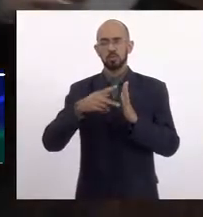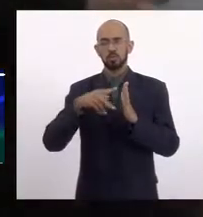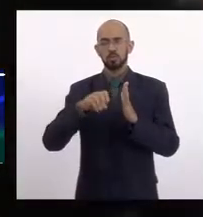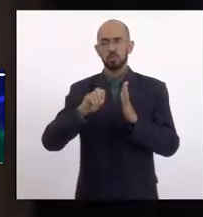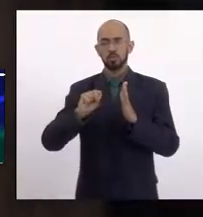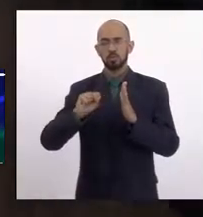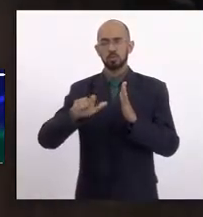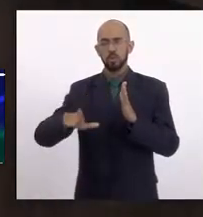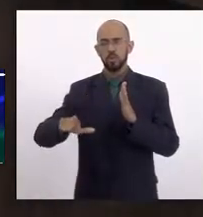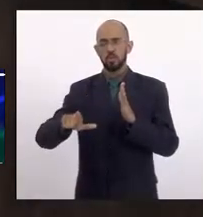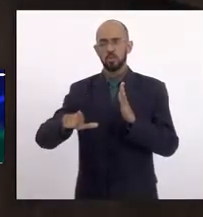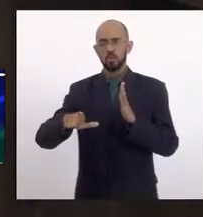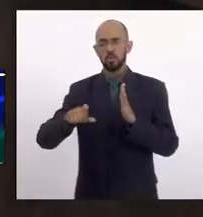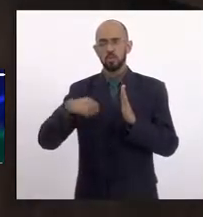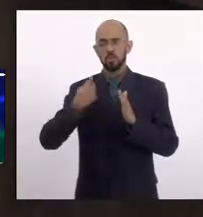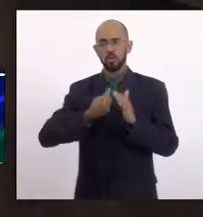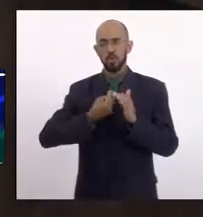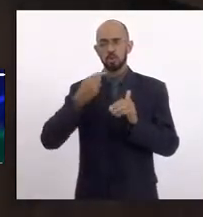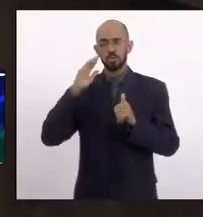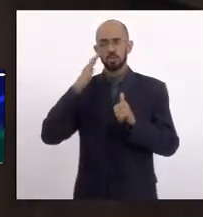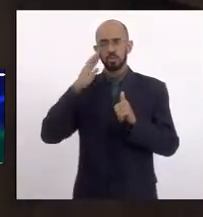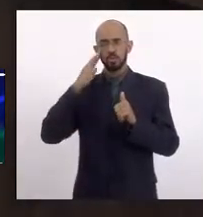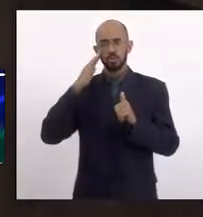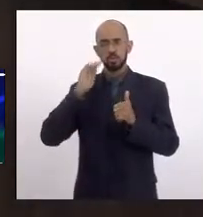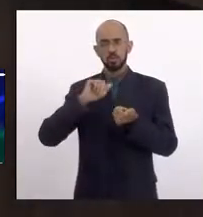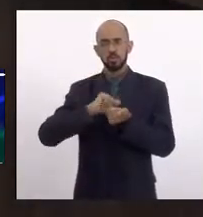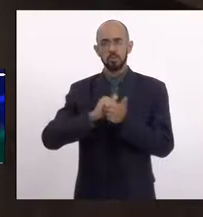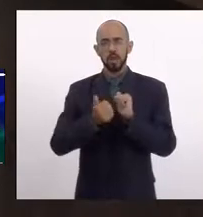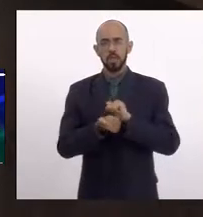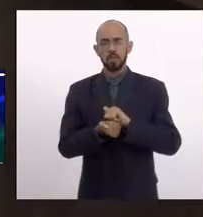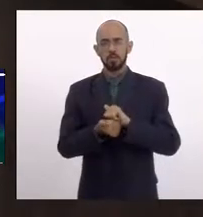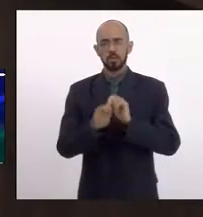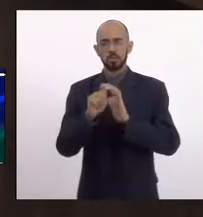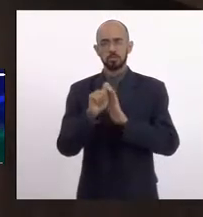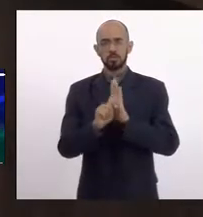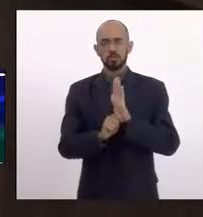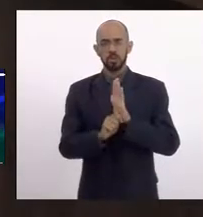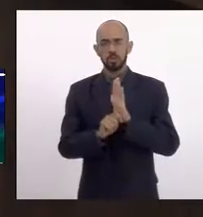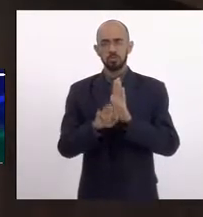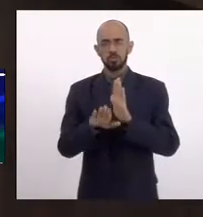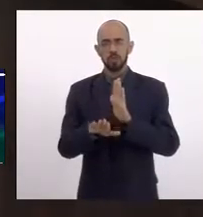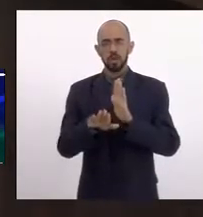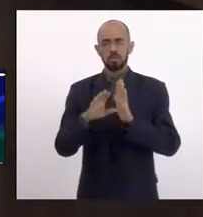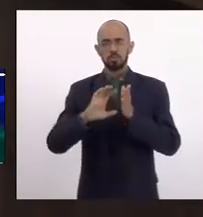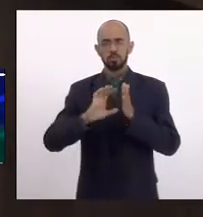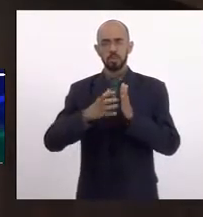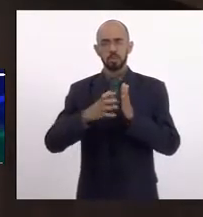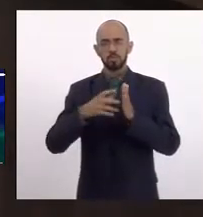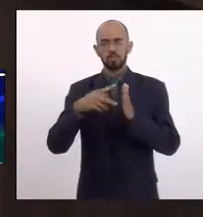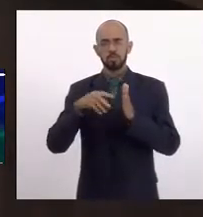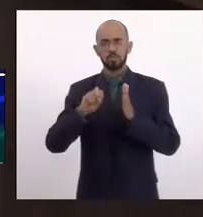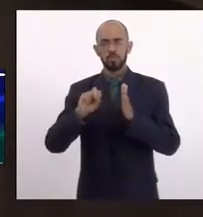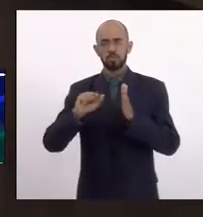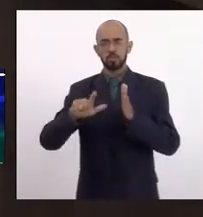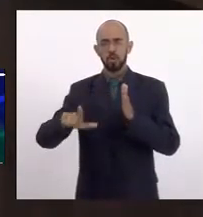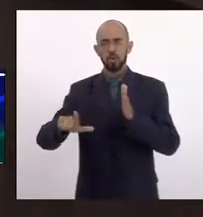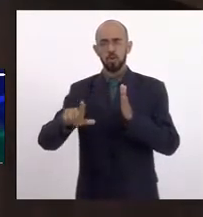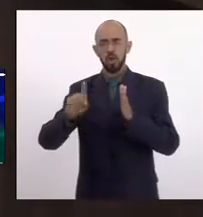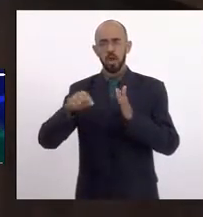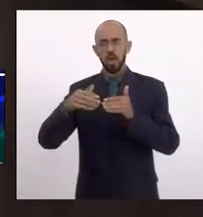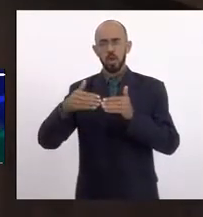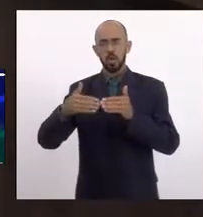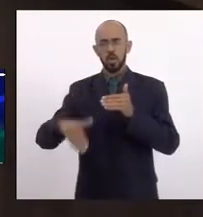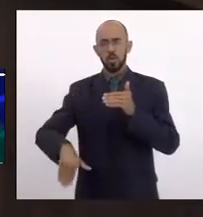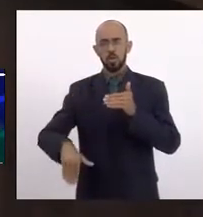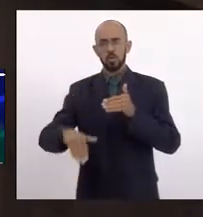uma um ajuste redacional de texto mais a bancada do PSOL é contra